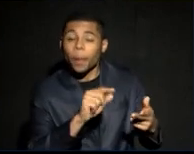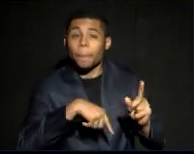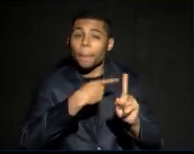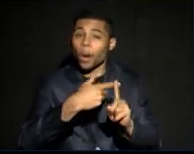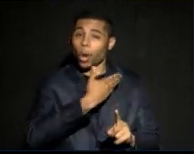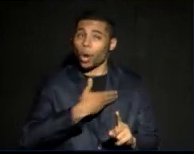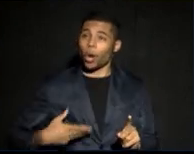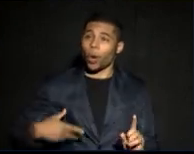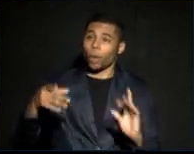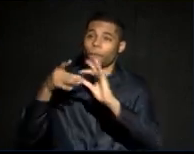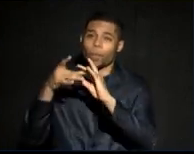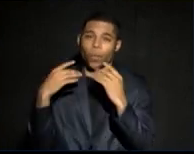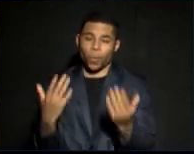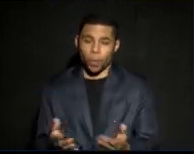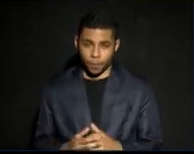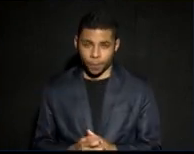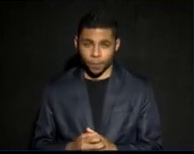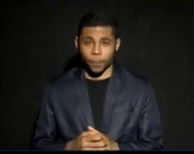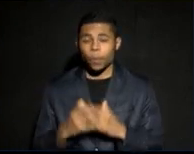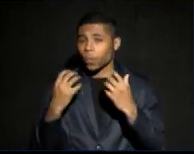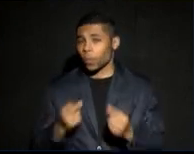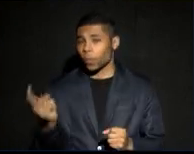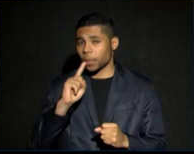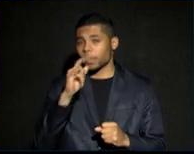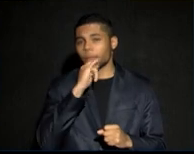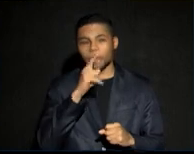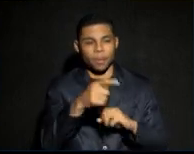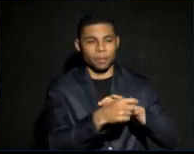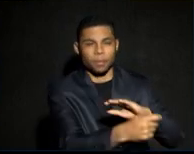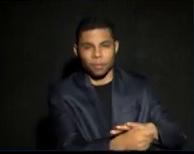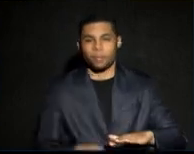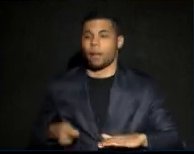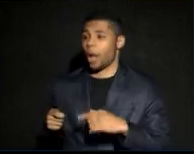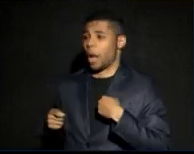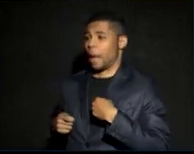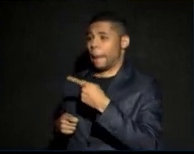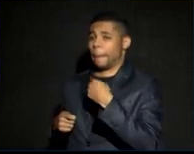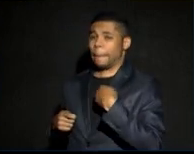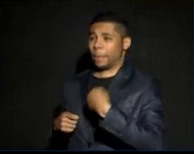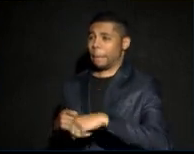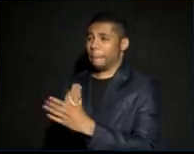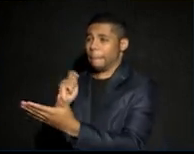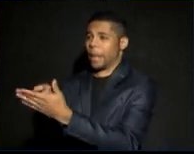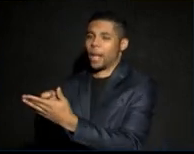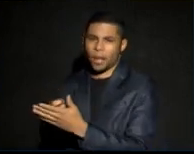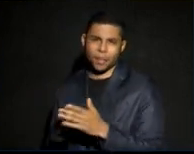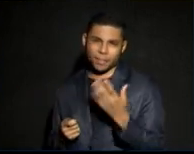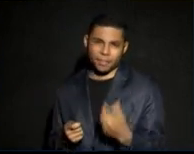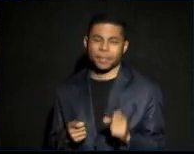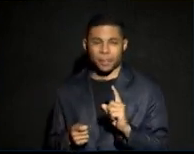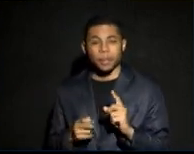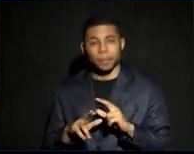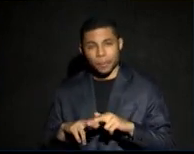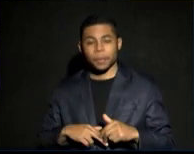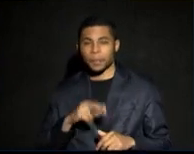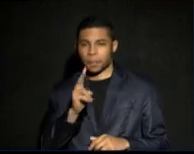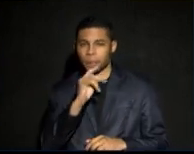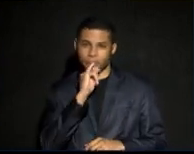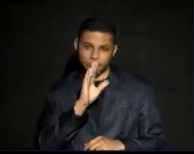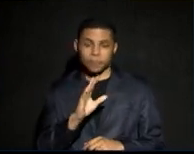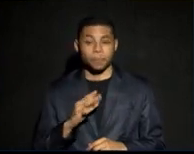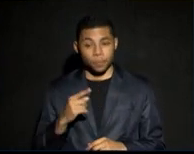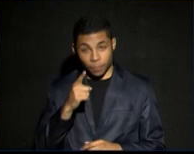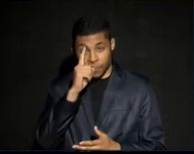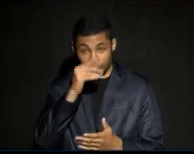porque a sociedade não admite mais você vender Ative o público para pagar a conta de custeio de máquina pública e portanto qualquer